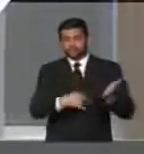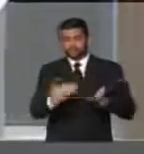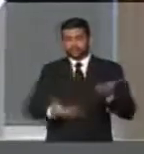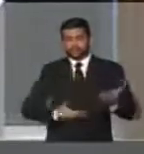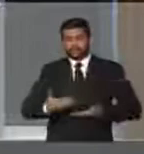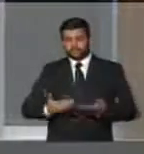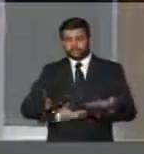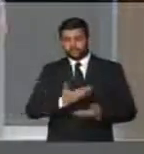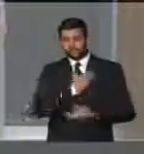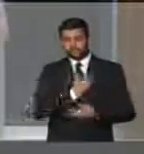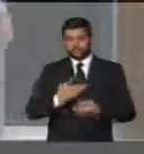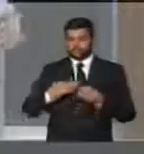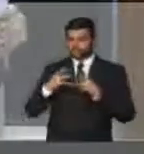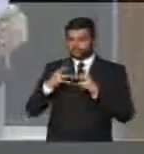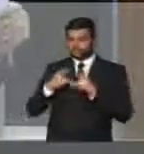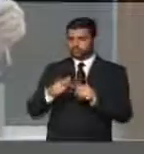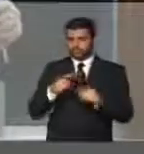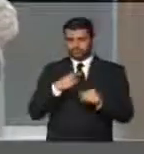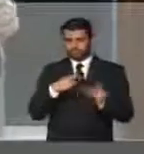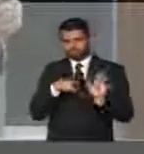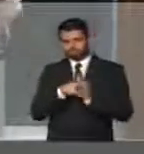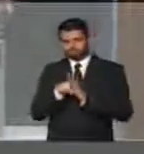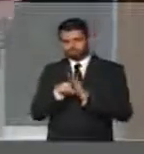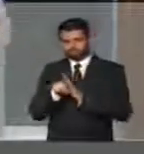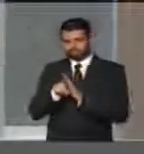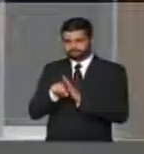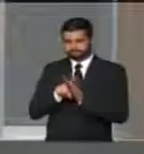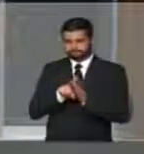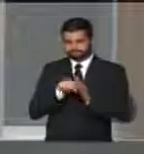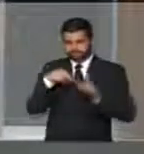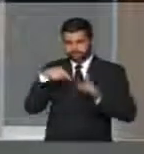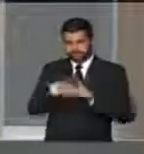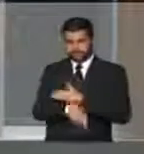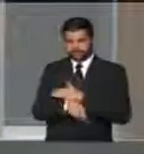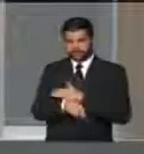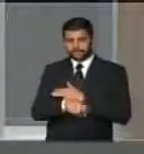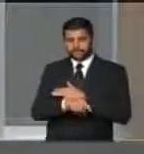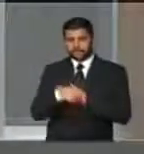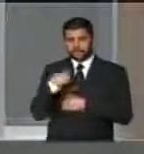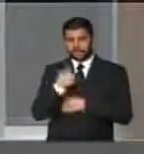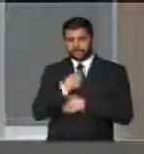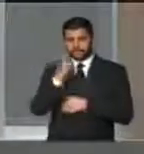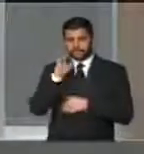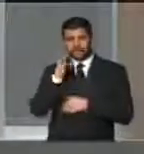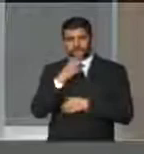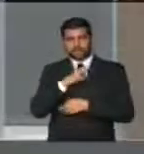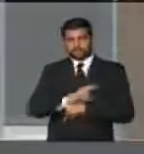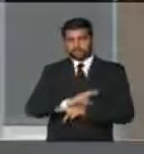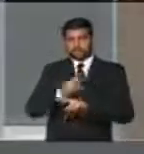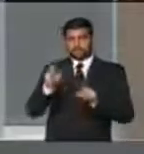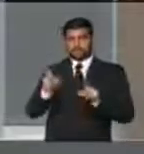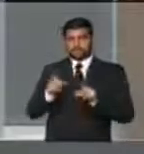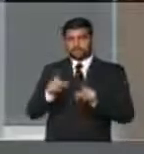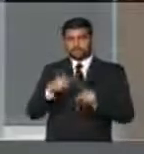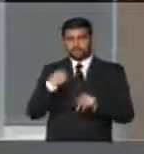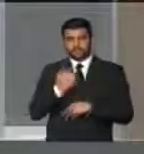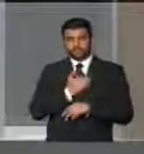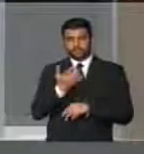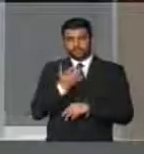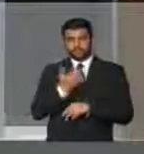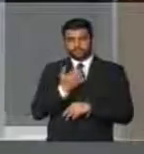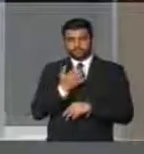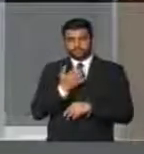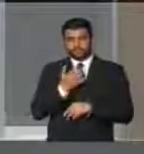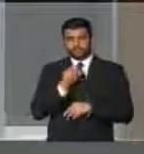serviço público. Tudo isso precisa ser investigado profundamente. A nossa ideia é o contrário. Nós